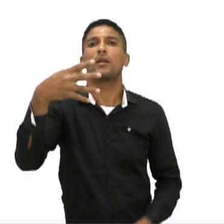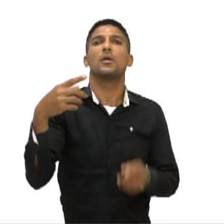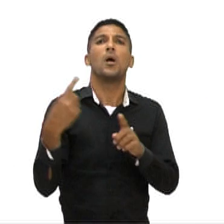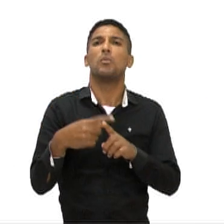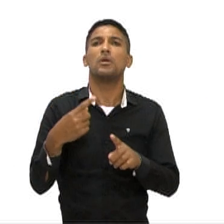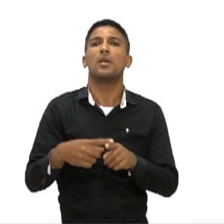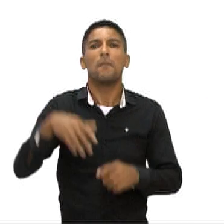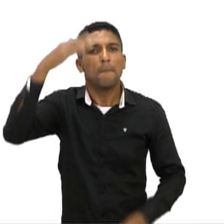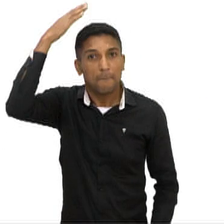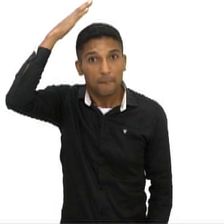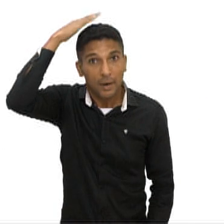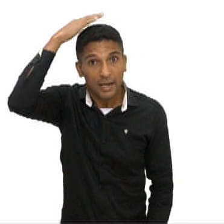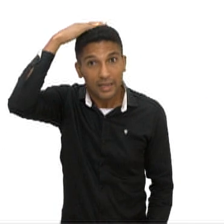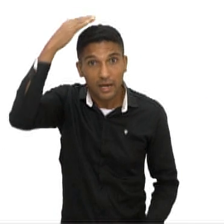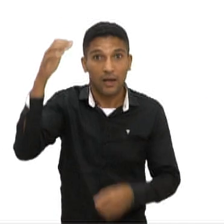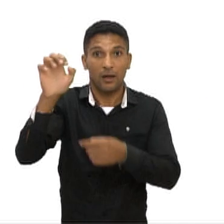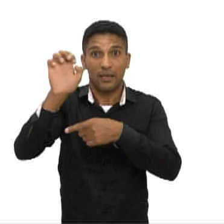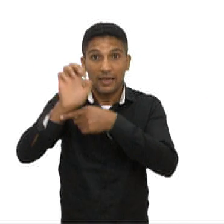no Brasil?